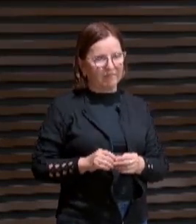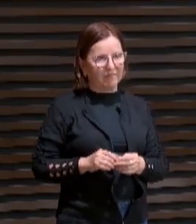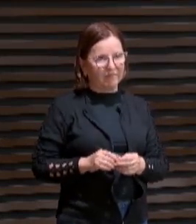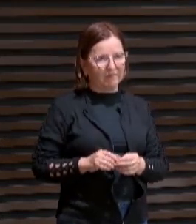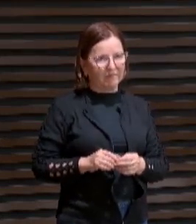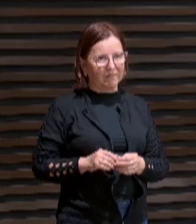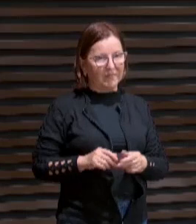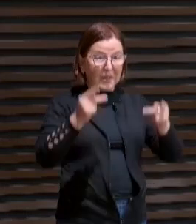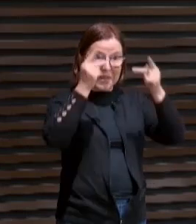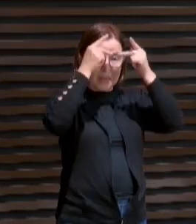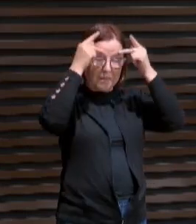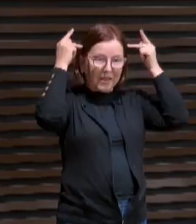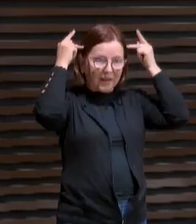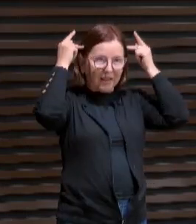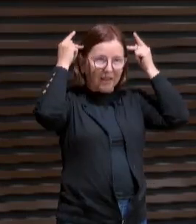E Pilatos tentou,